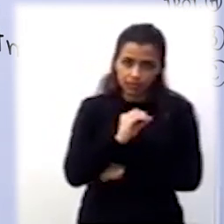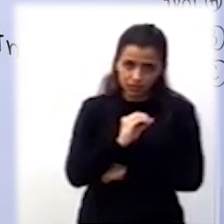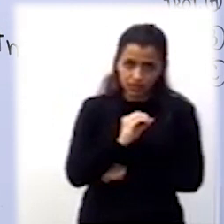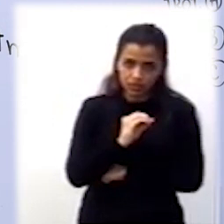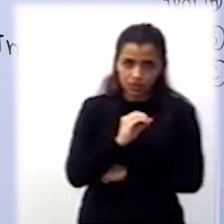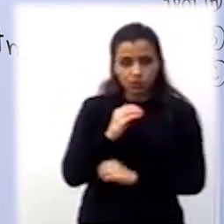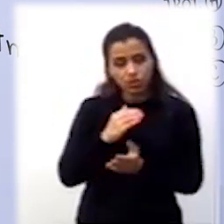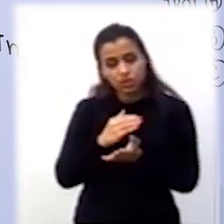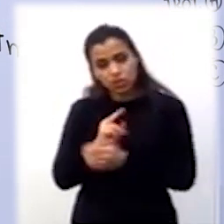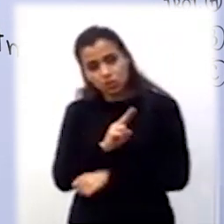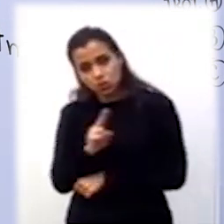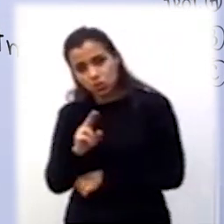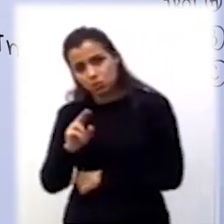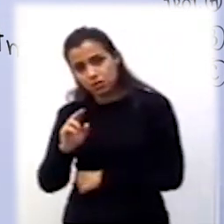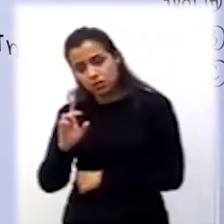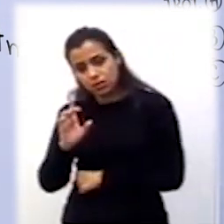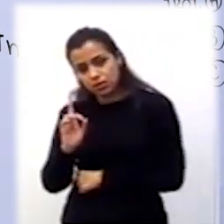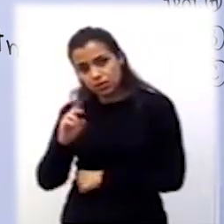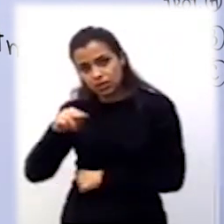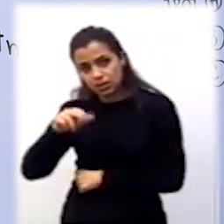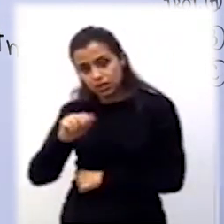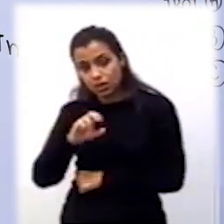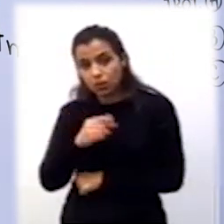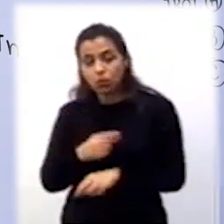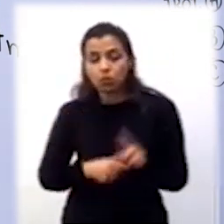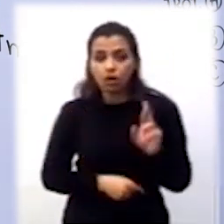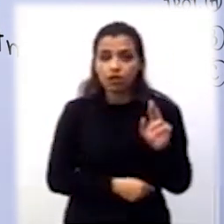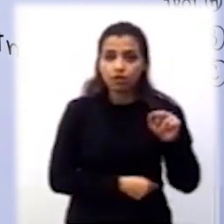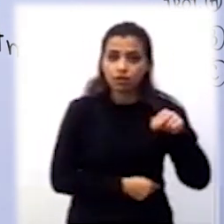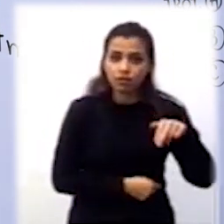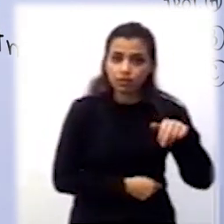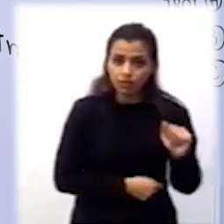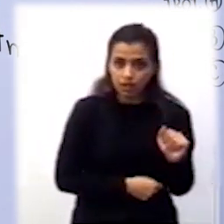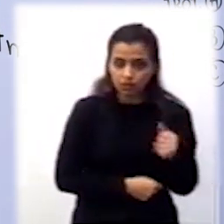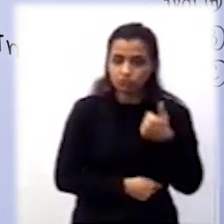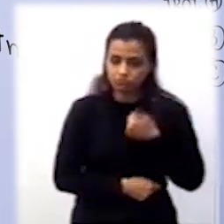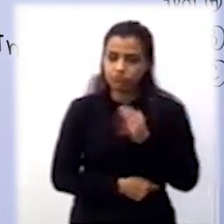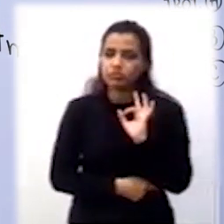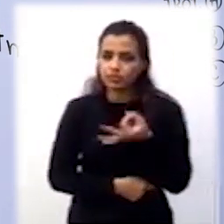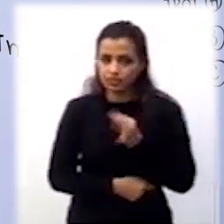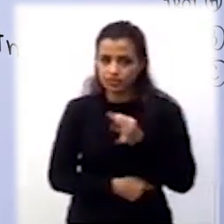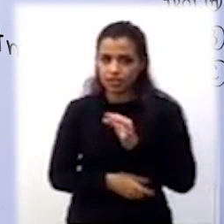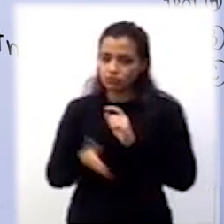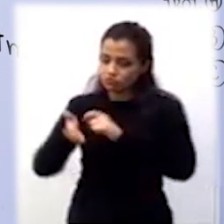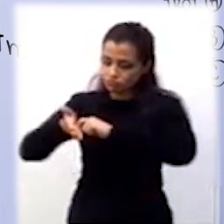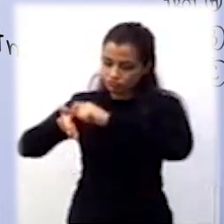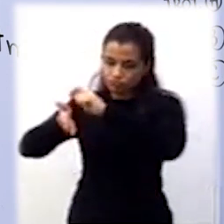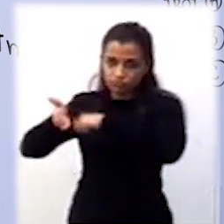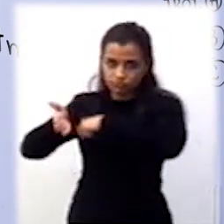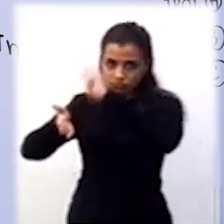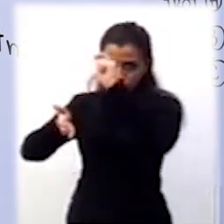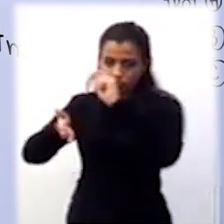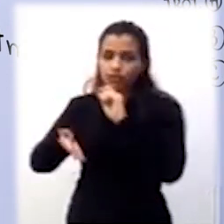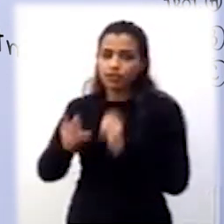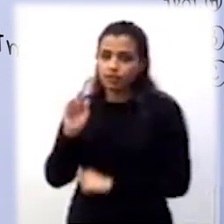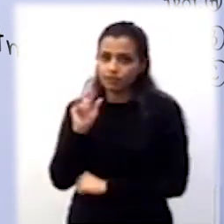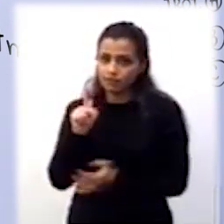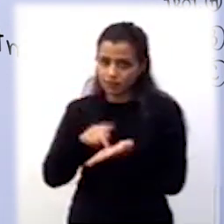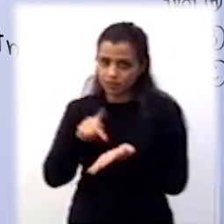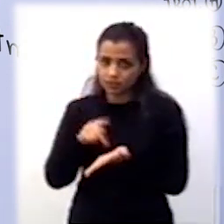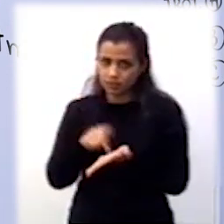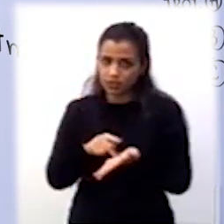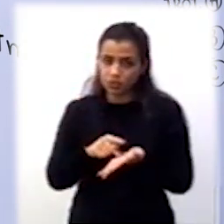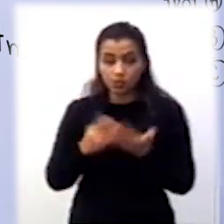ou RNA. Com certeza está certo. Então marca verdadeiro aí. Pode ser, já falei em provas para vocês, é